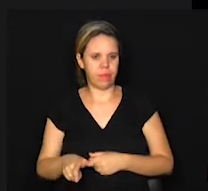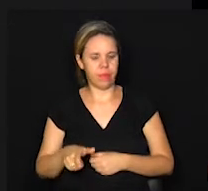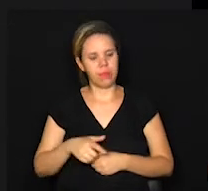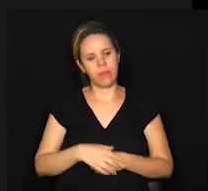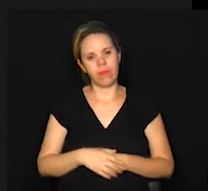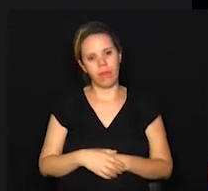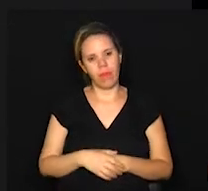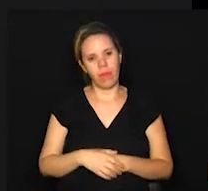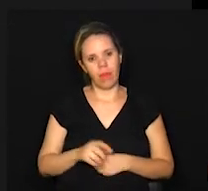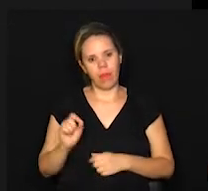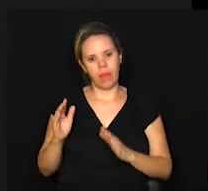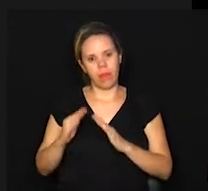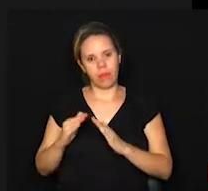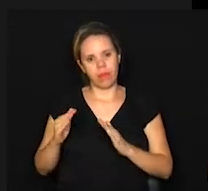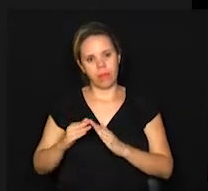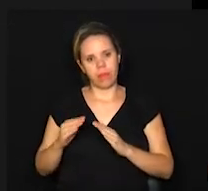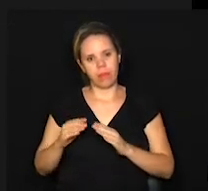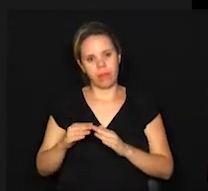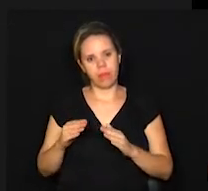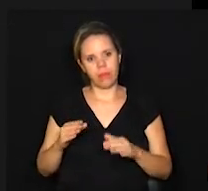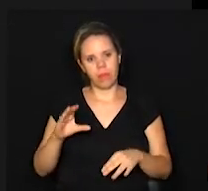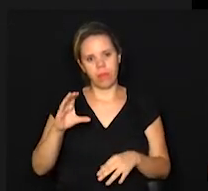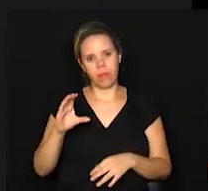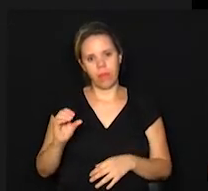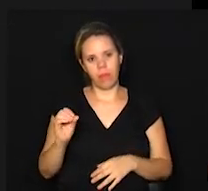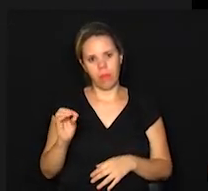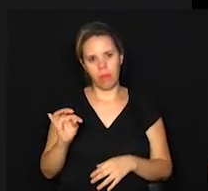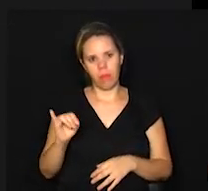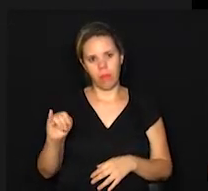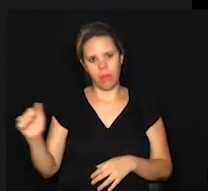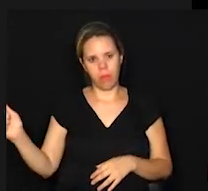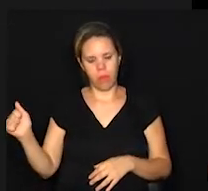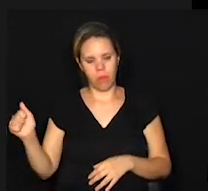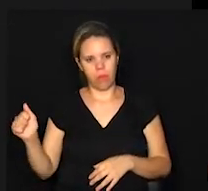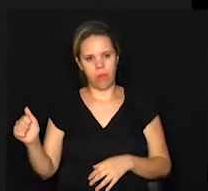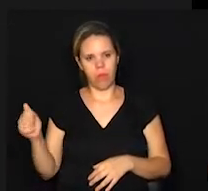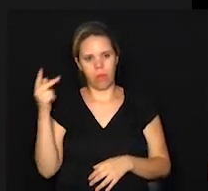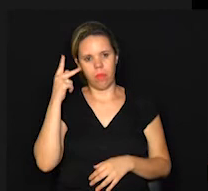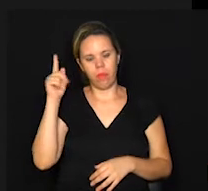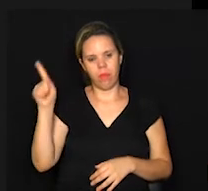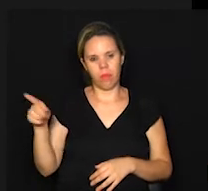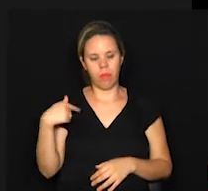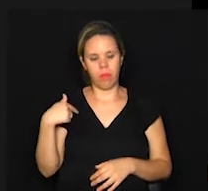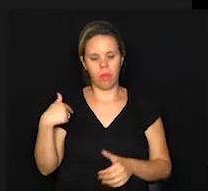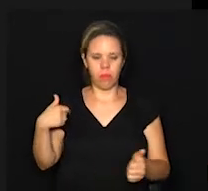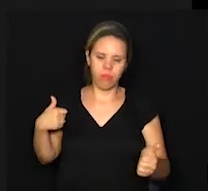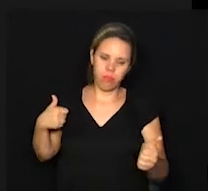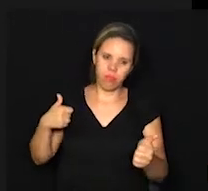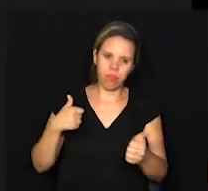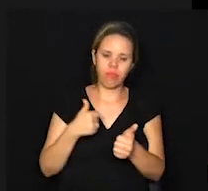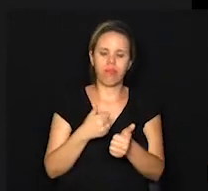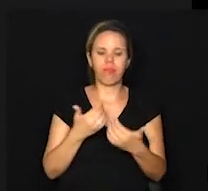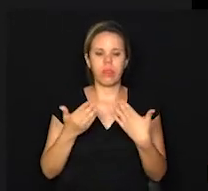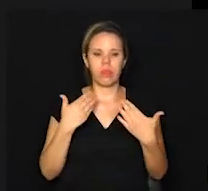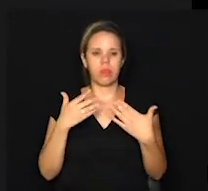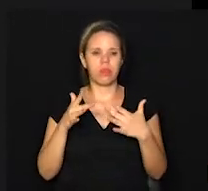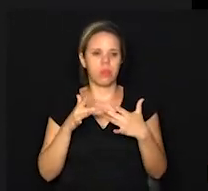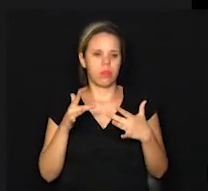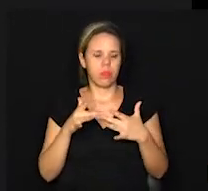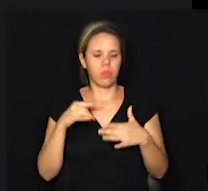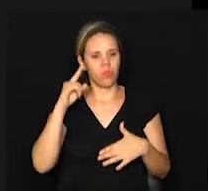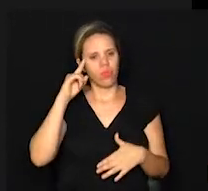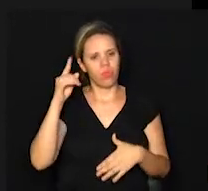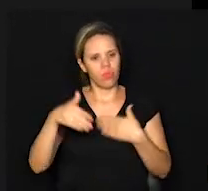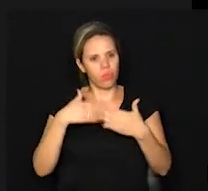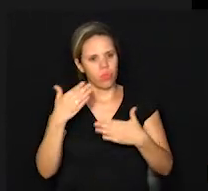que morava em Cotia, enfim, e só que nessa aproximação, um dia a gente